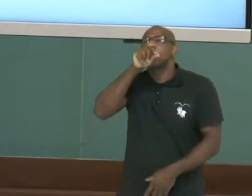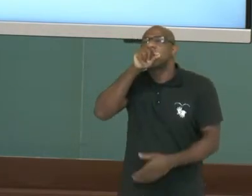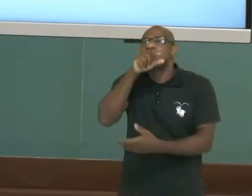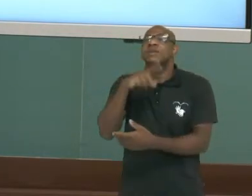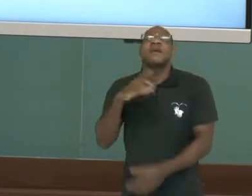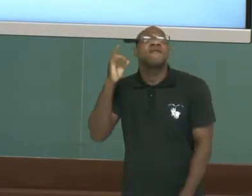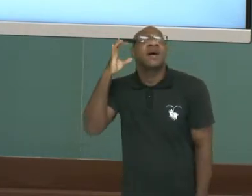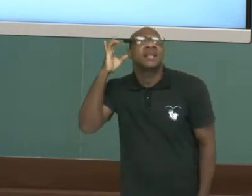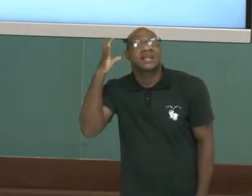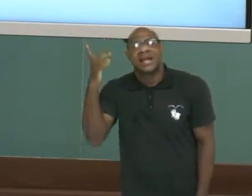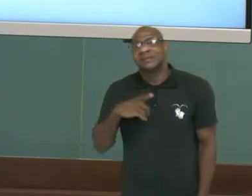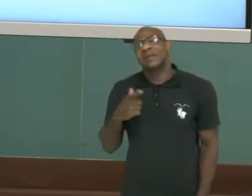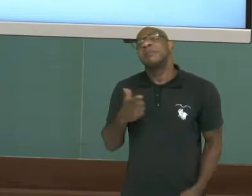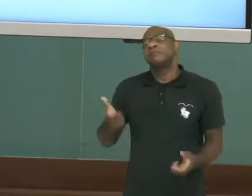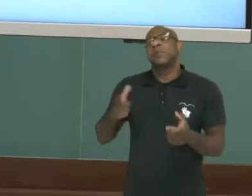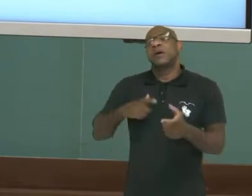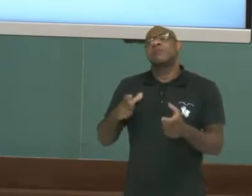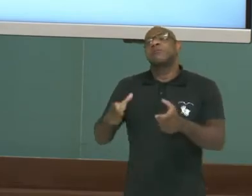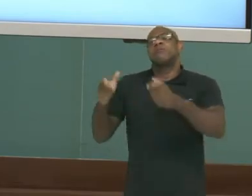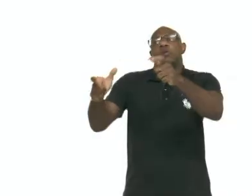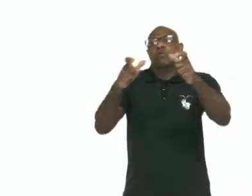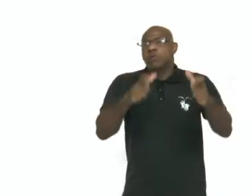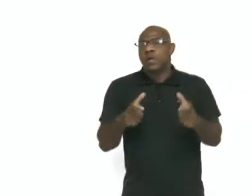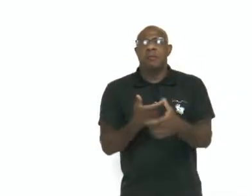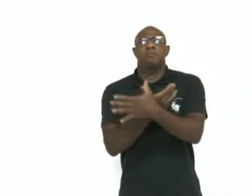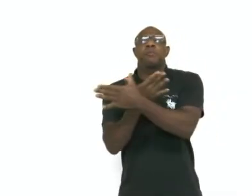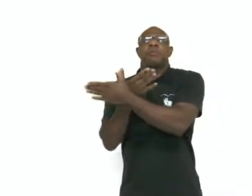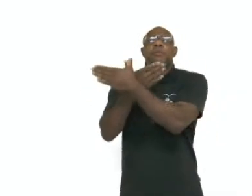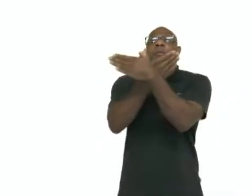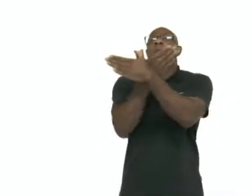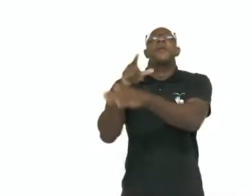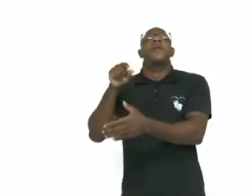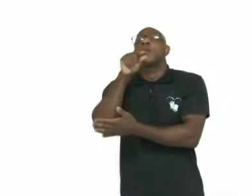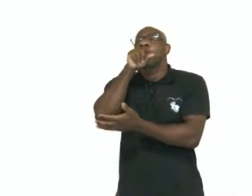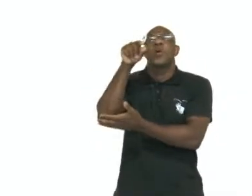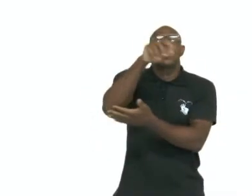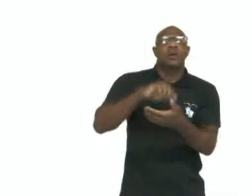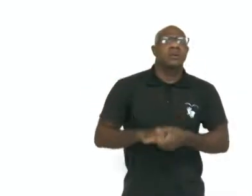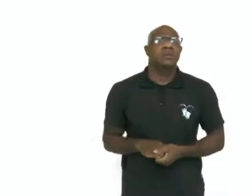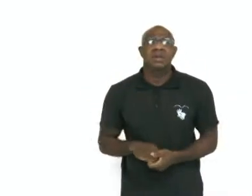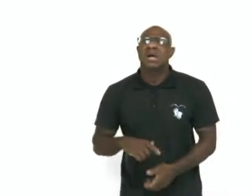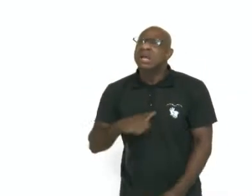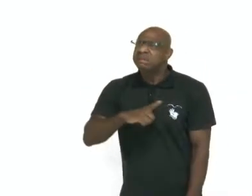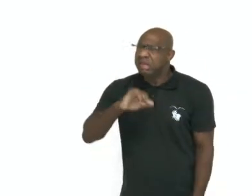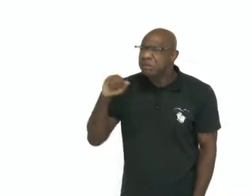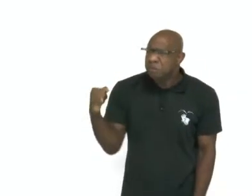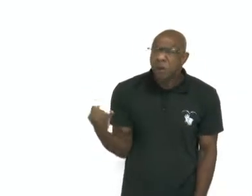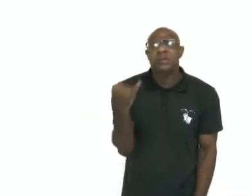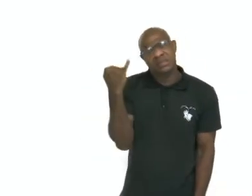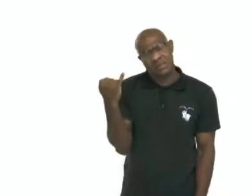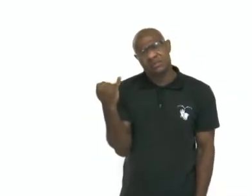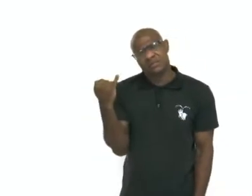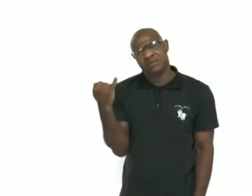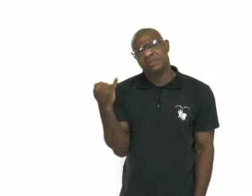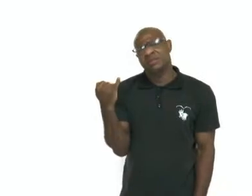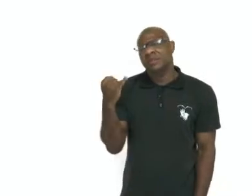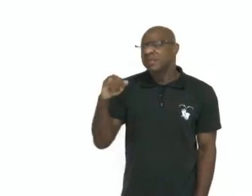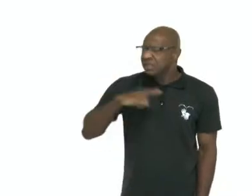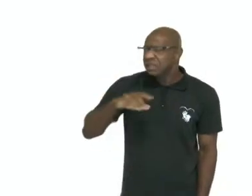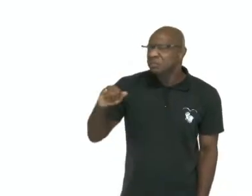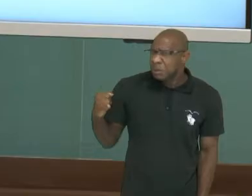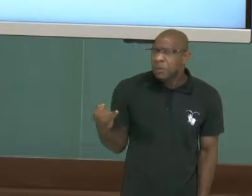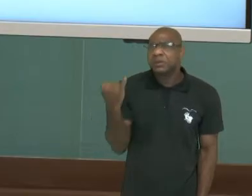de ocupar vários ambientes. Mas, professora, existe alguma importância ecológica desses